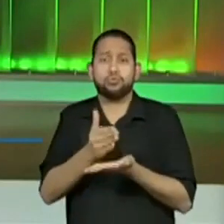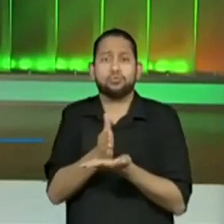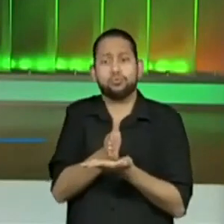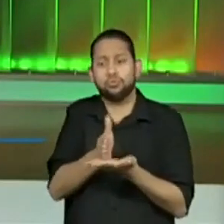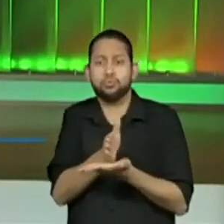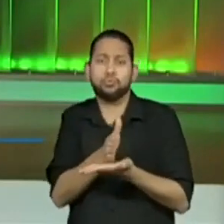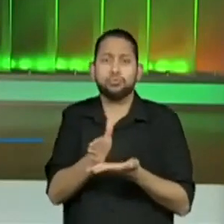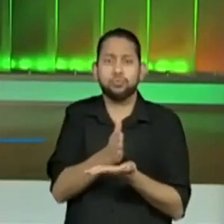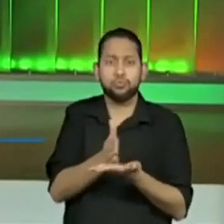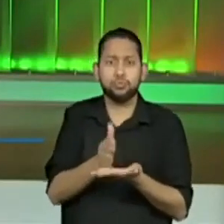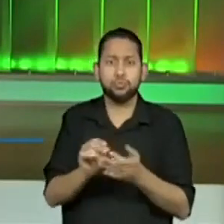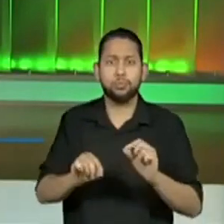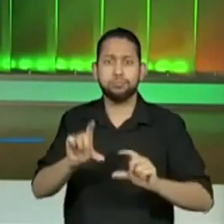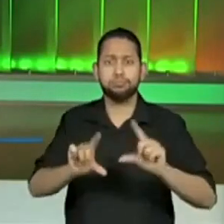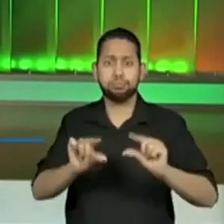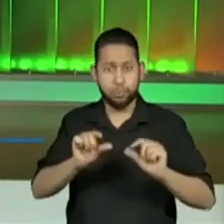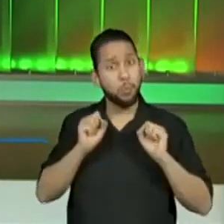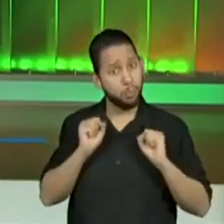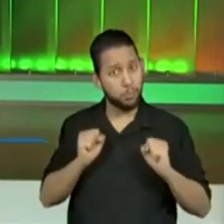certo?